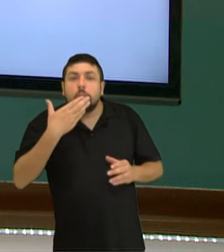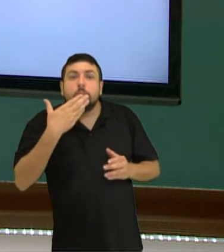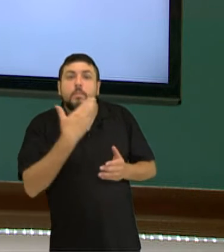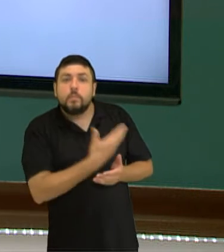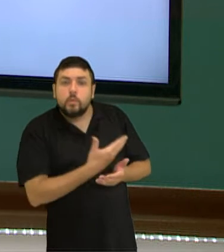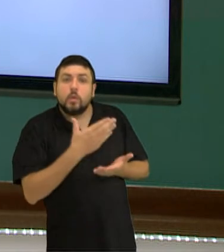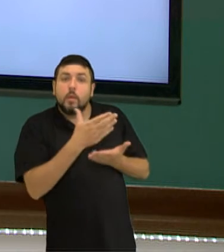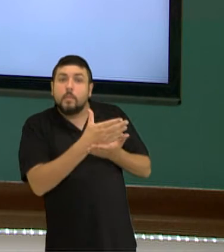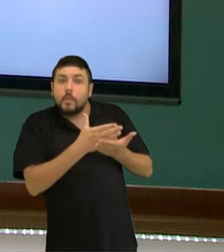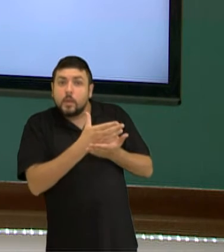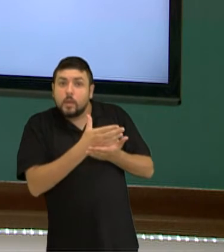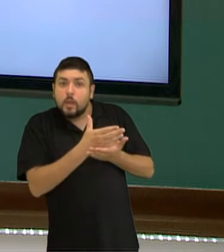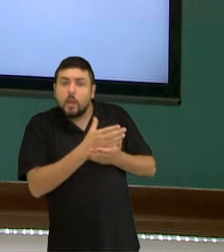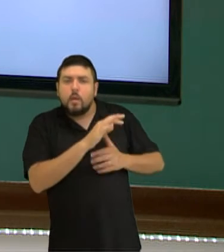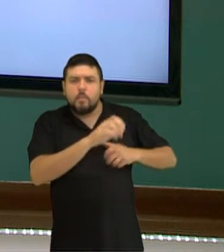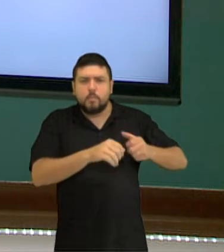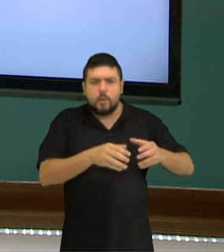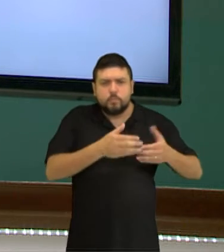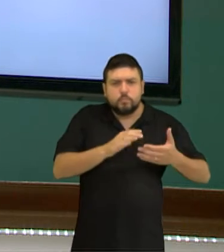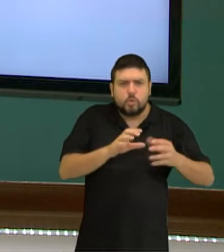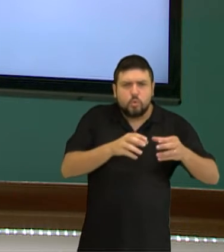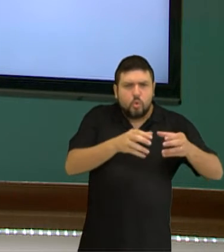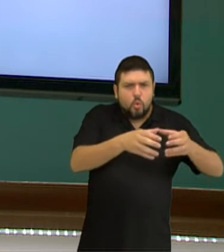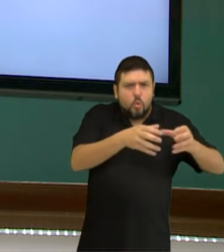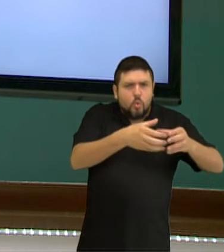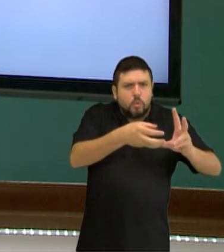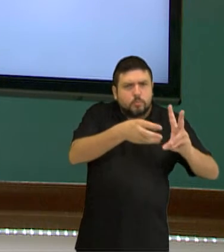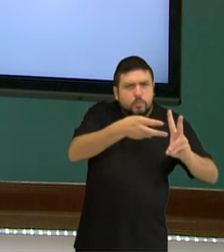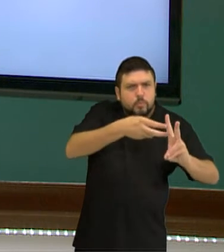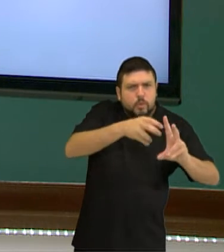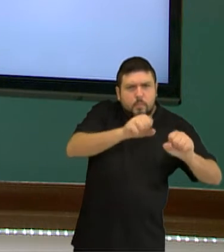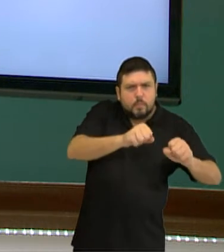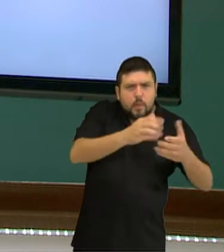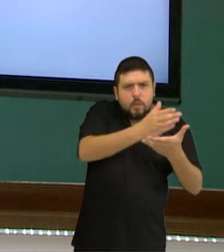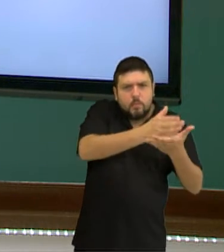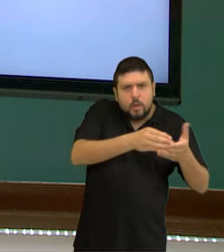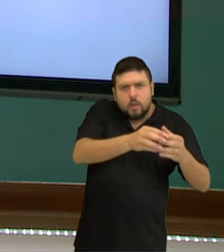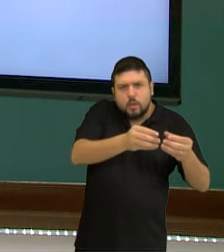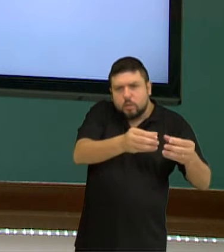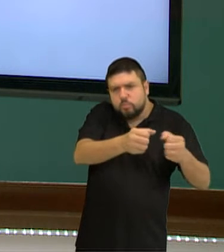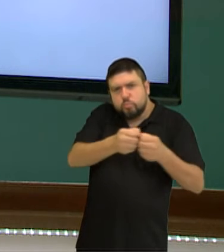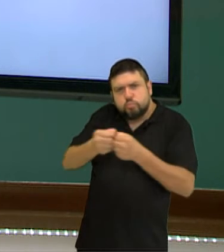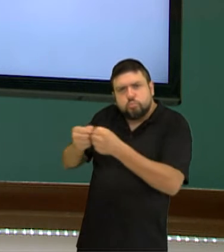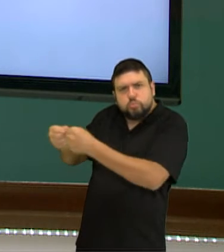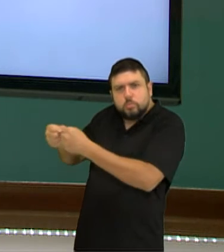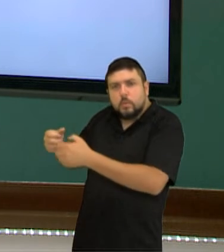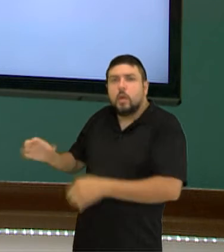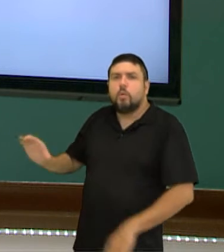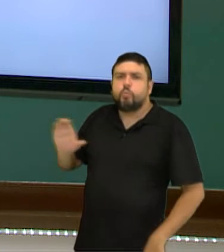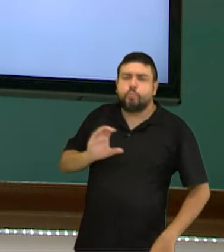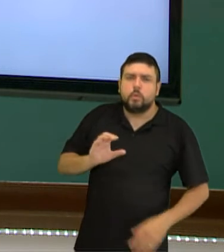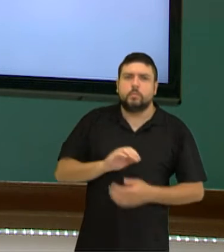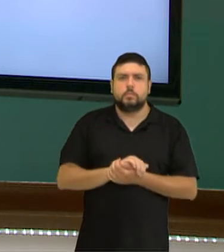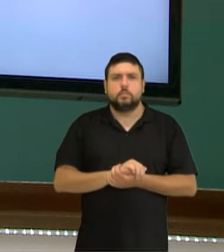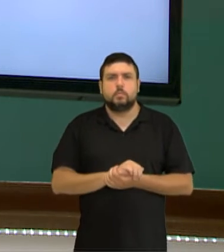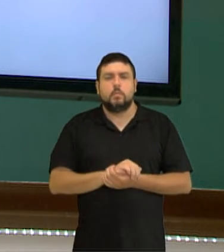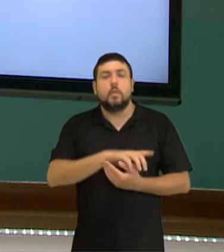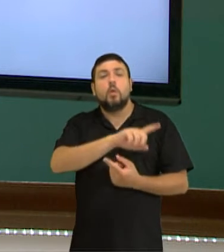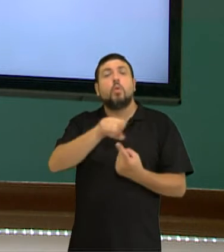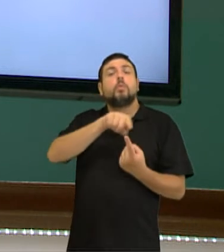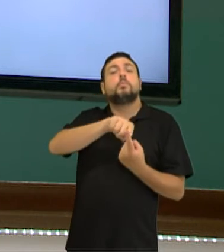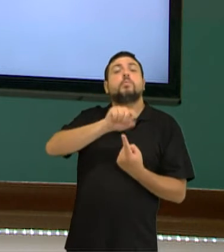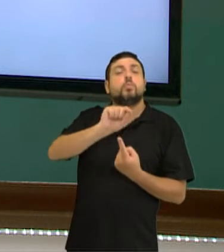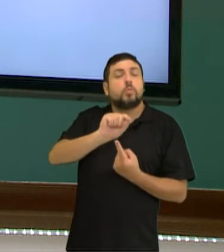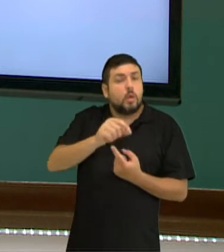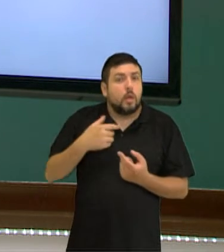metade, né, uma parte aí dos lucros dos metais preciosos que foram encontrados. Quais eram os objetivos, né? Capturar esses indígenas para